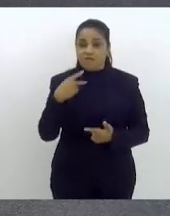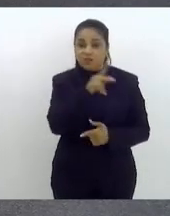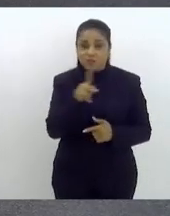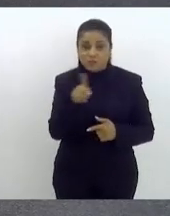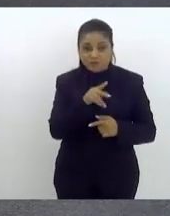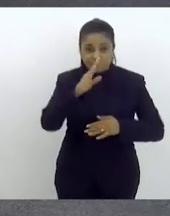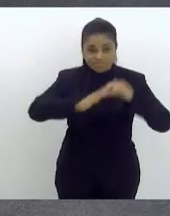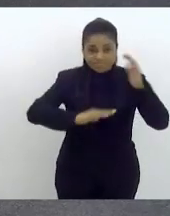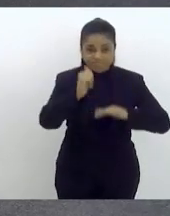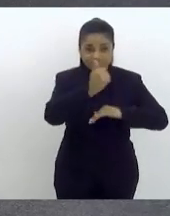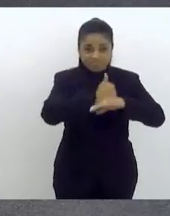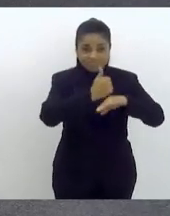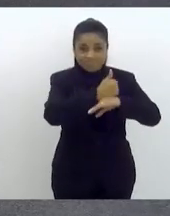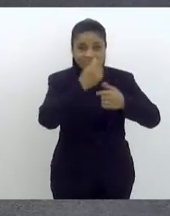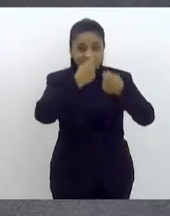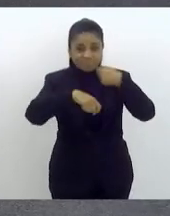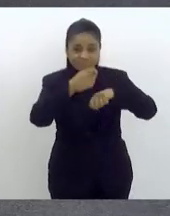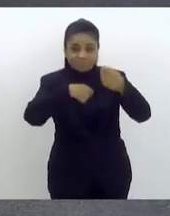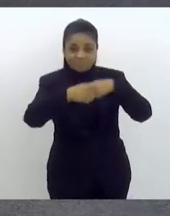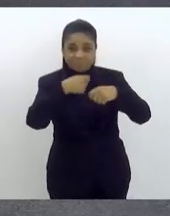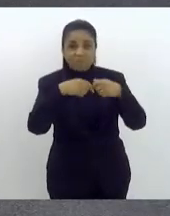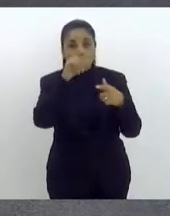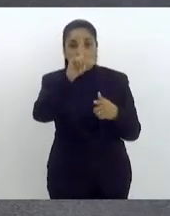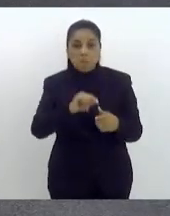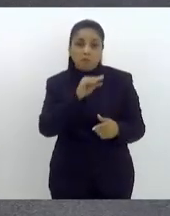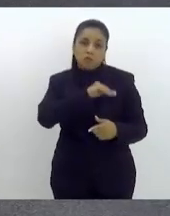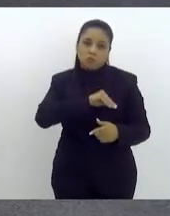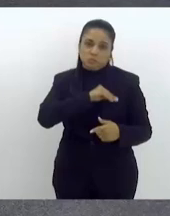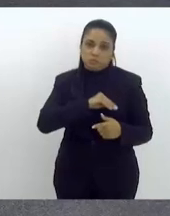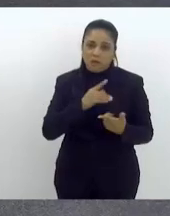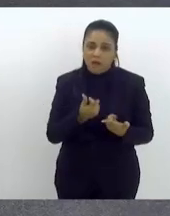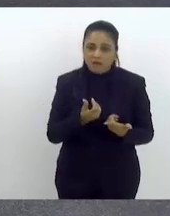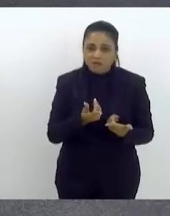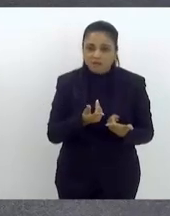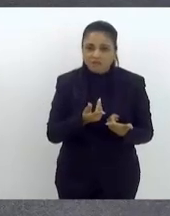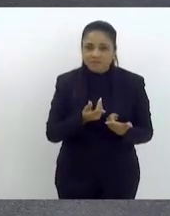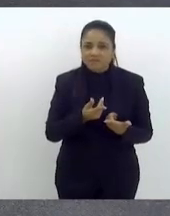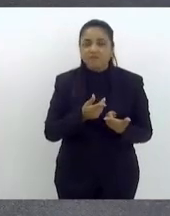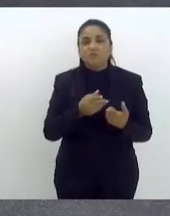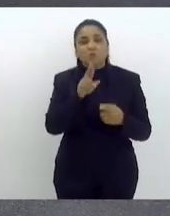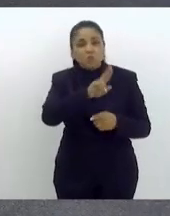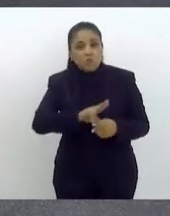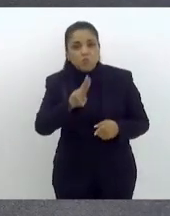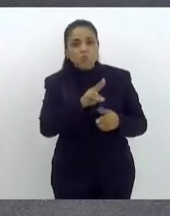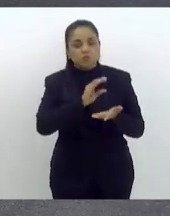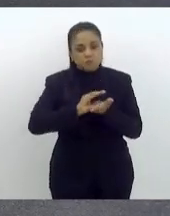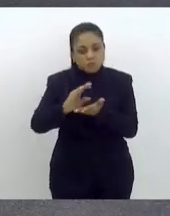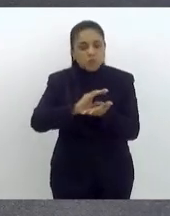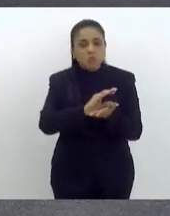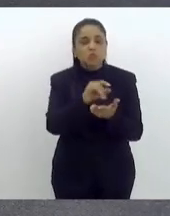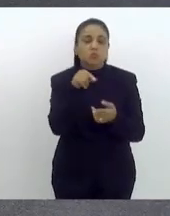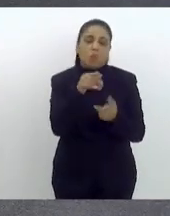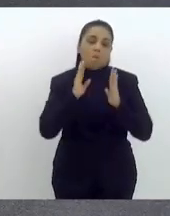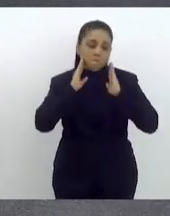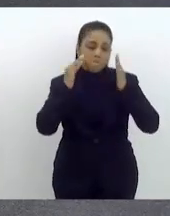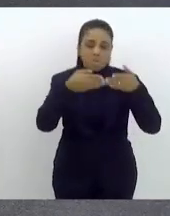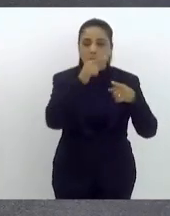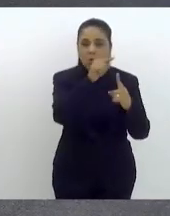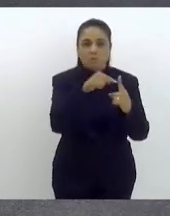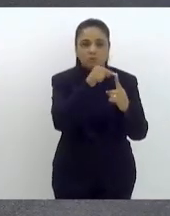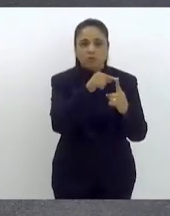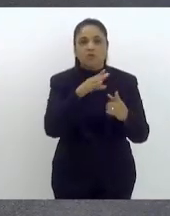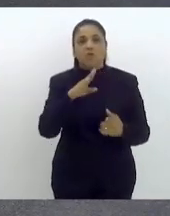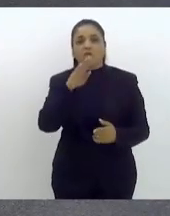profissional administrativo da educação que recebe menos do que um salário mínimo então use os recursos da Educação na educação do